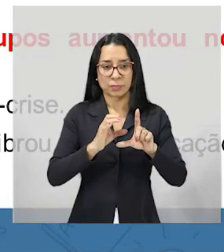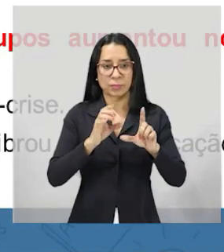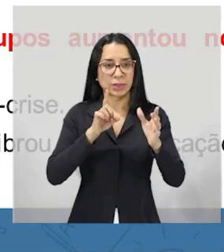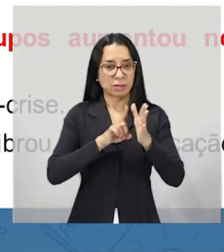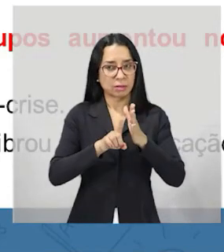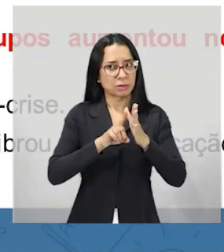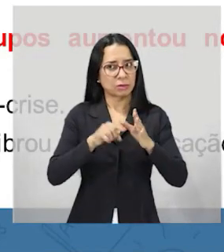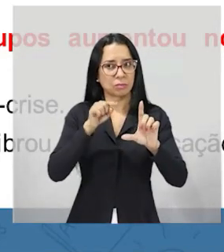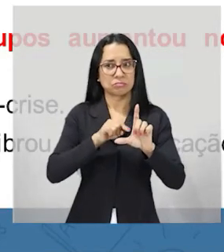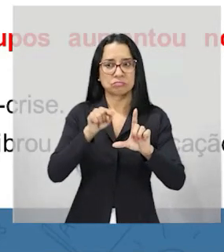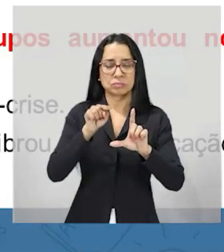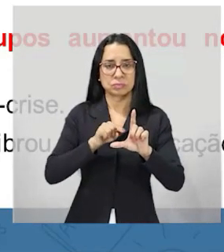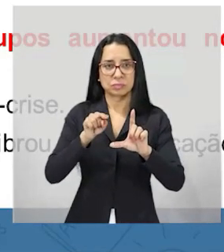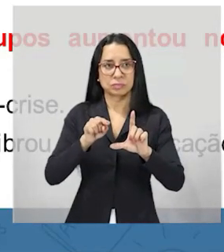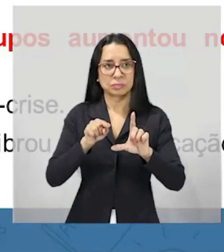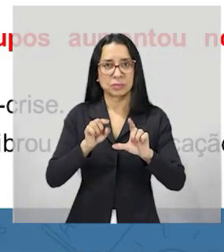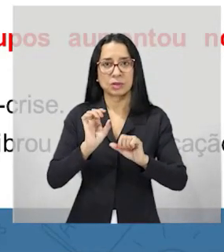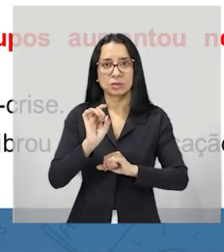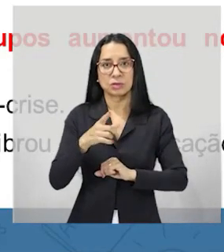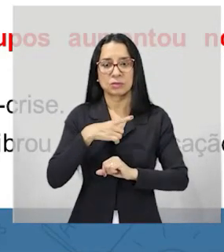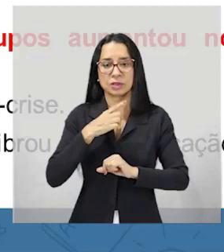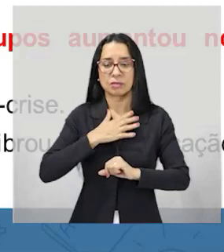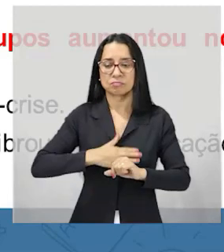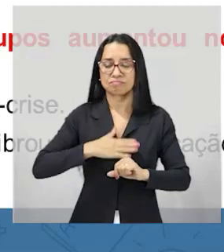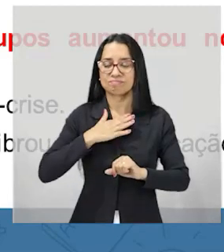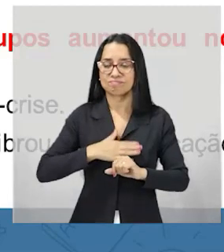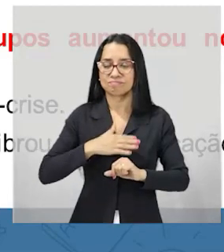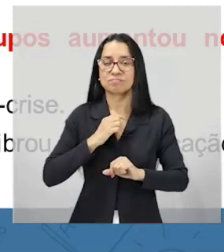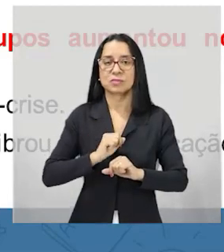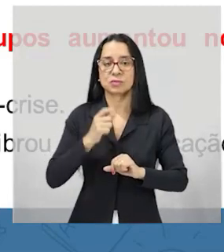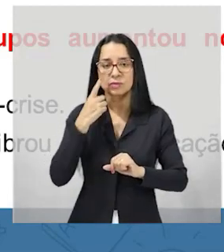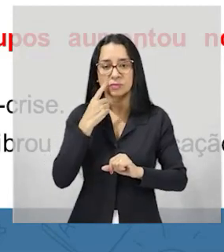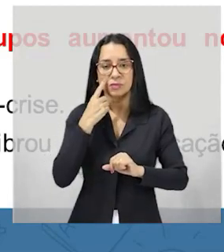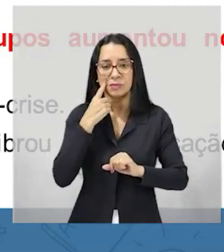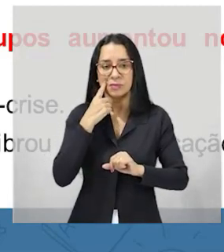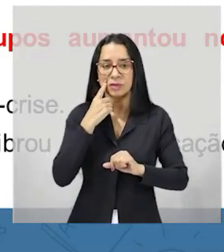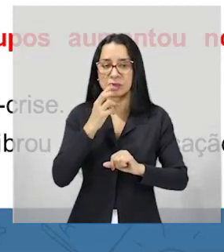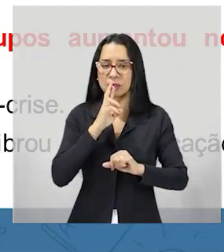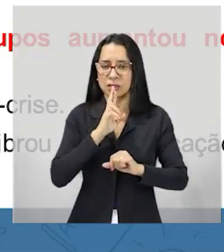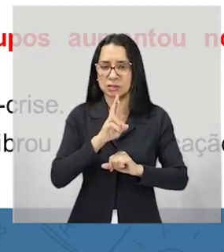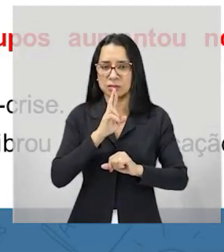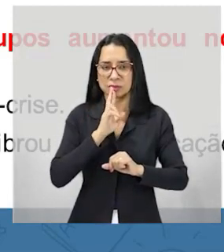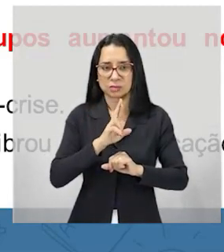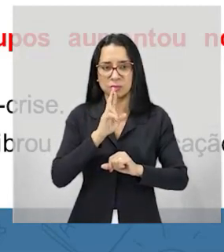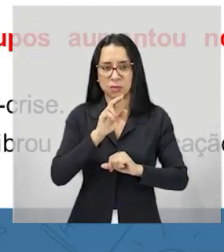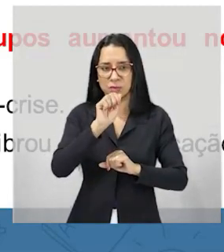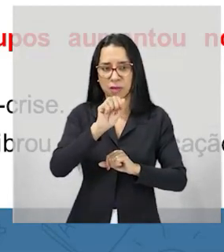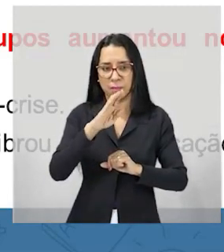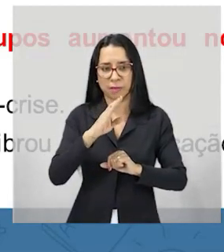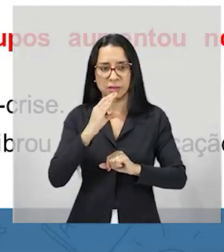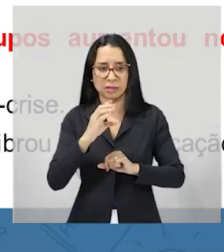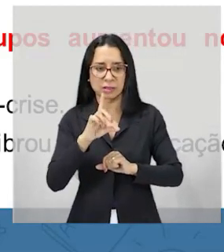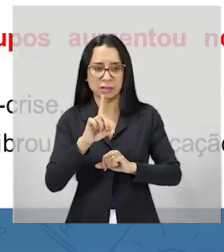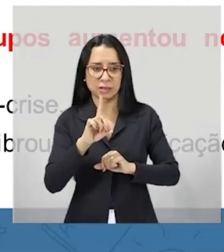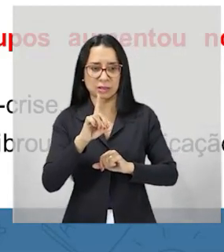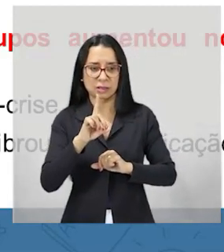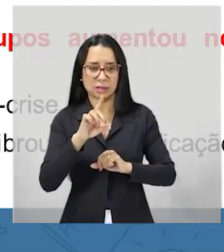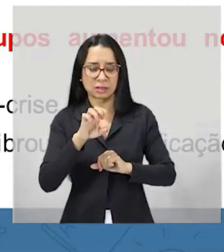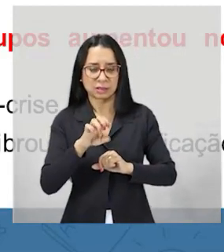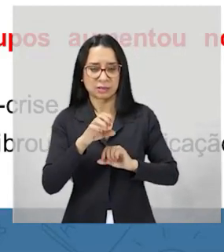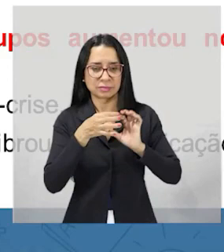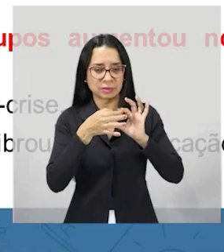de gráfico, galera, tá? É só ter tranquilidade, analisando alternativa por alternativa e comparando com o gráfico, que tu não vai